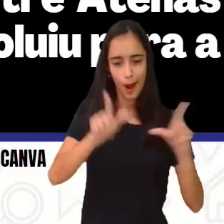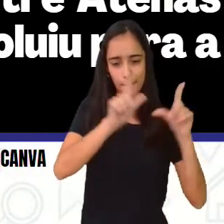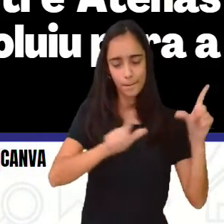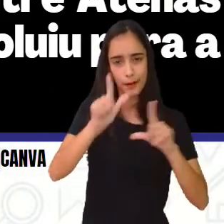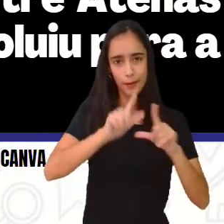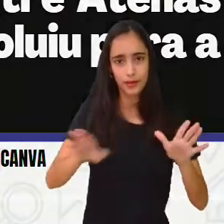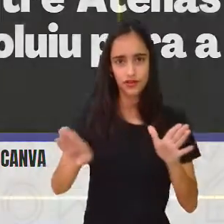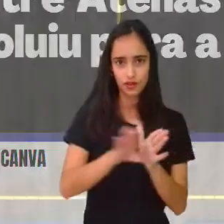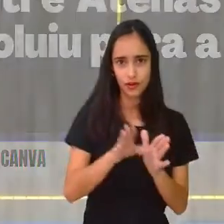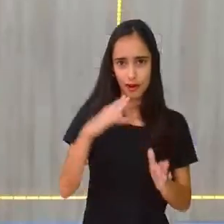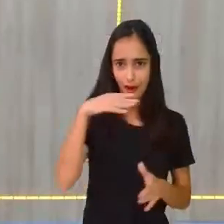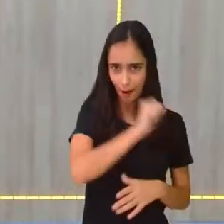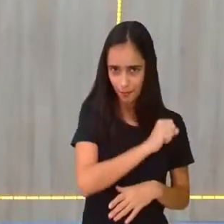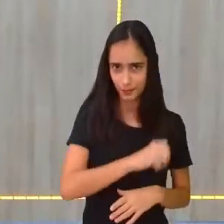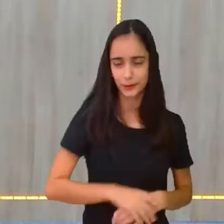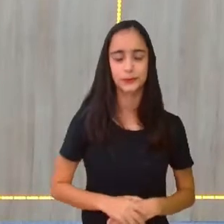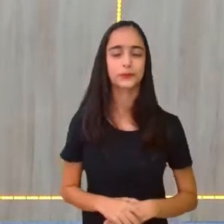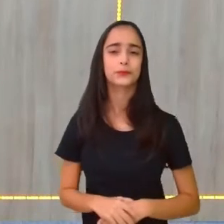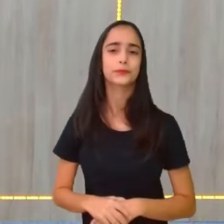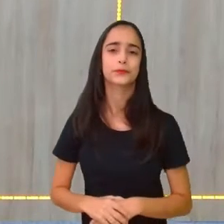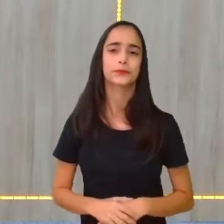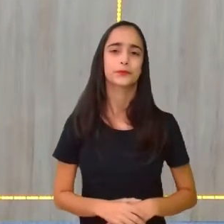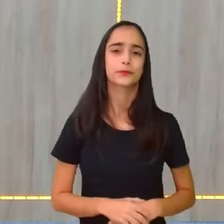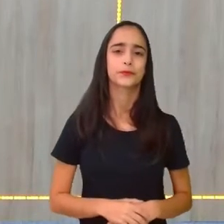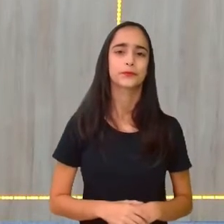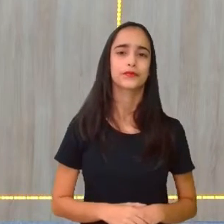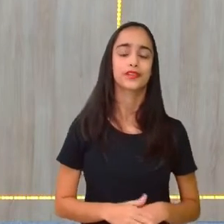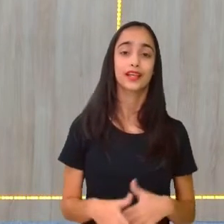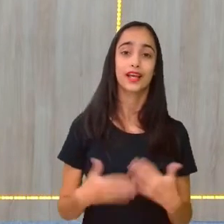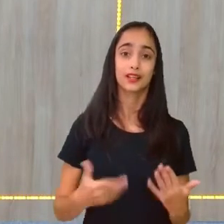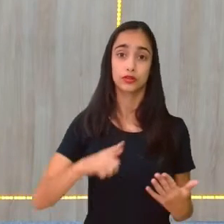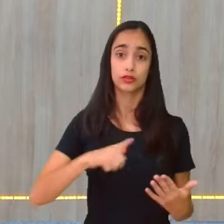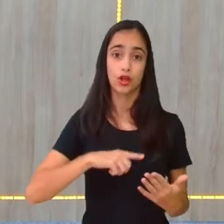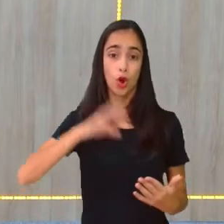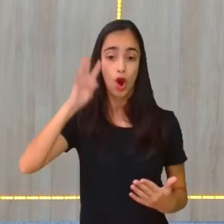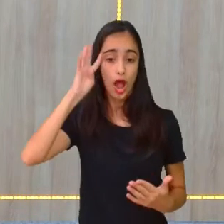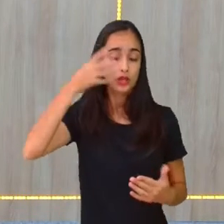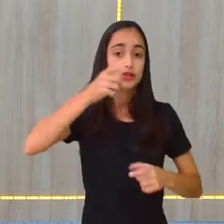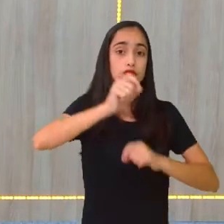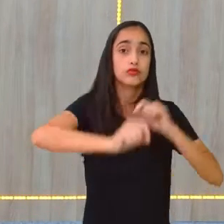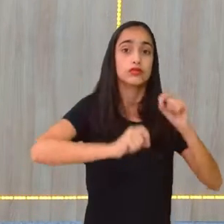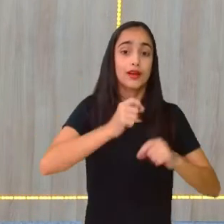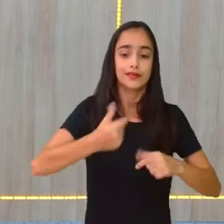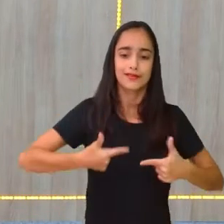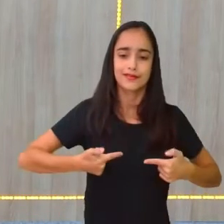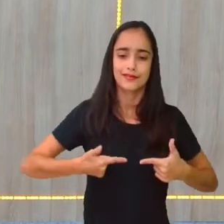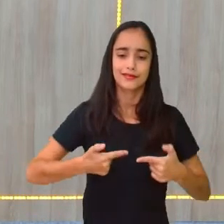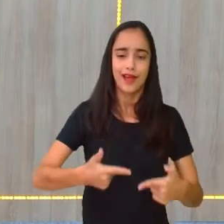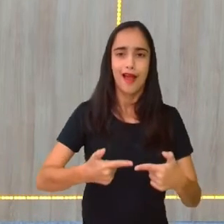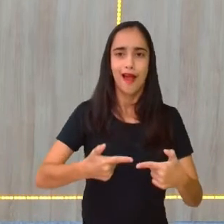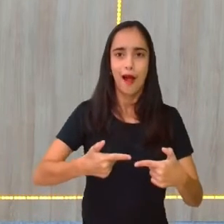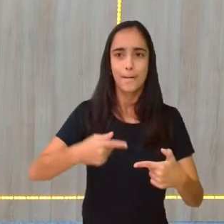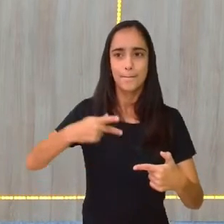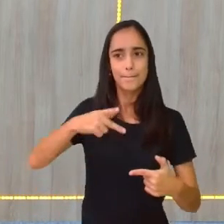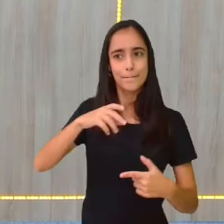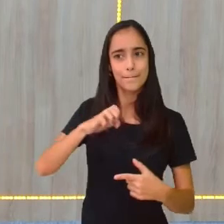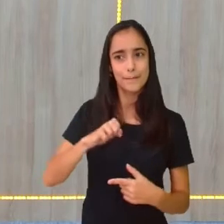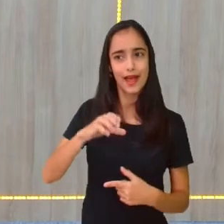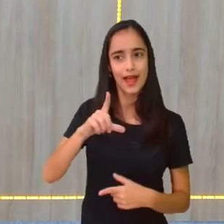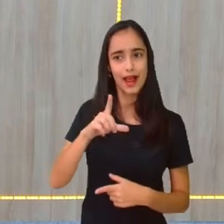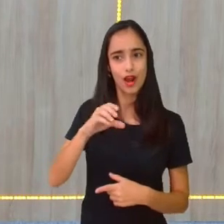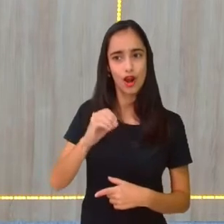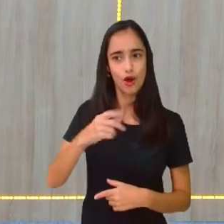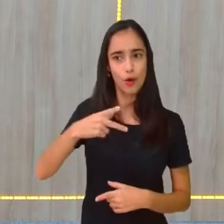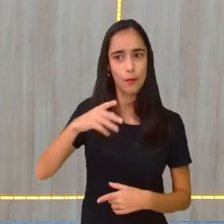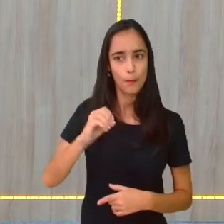Entre Atenas e Esparta, certo? Que vai resultar na Guerra do Peloponeso, certo?